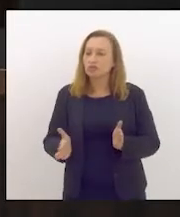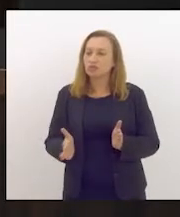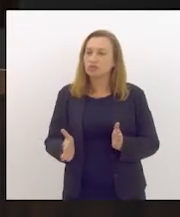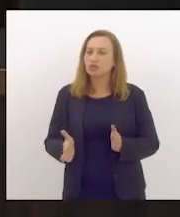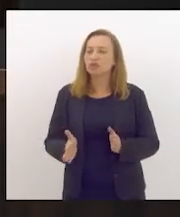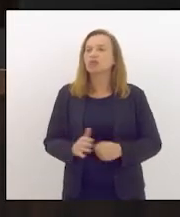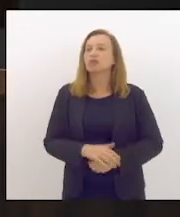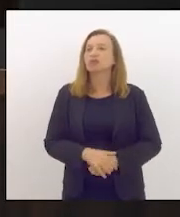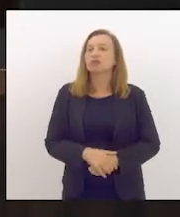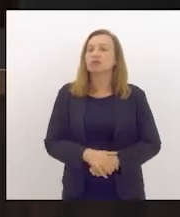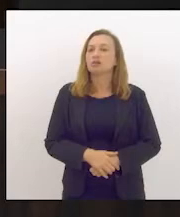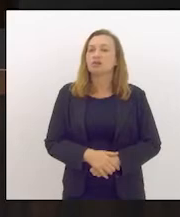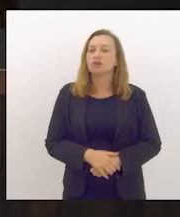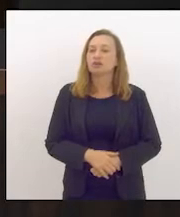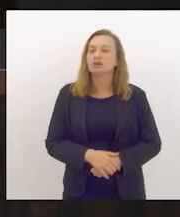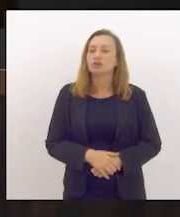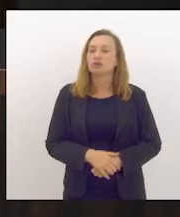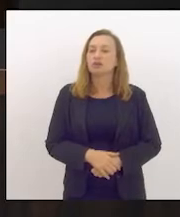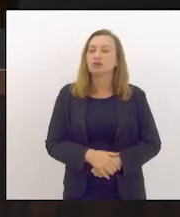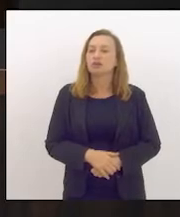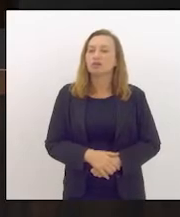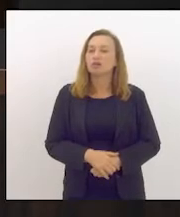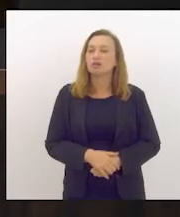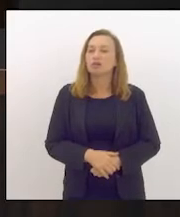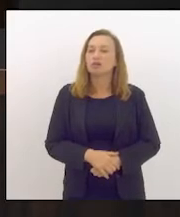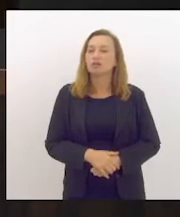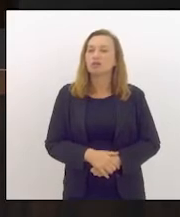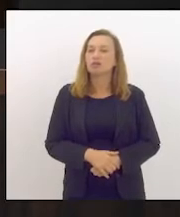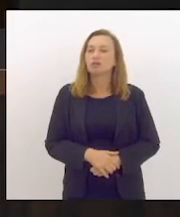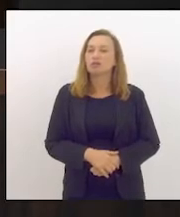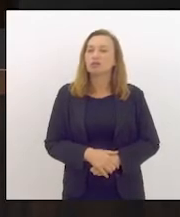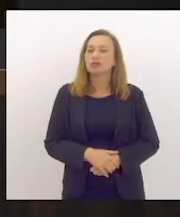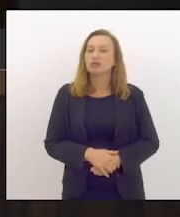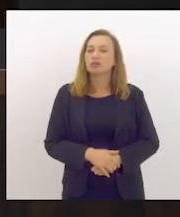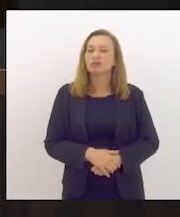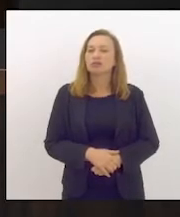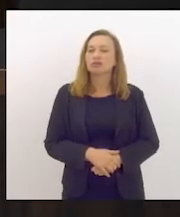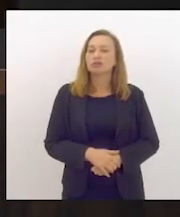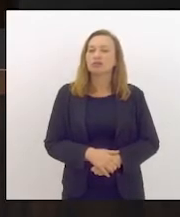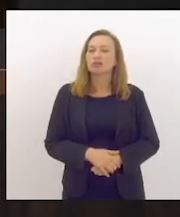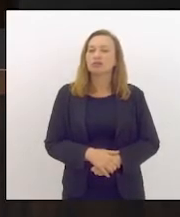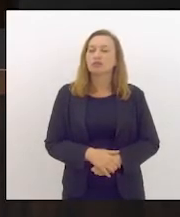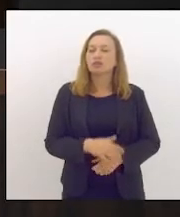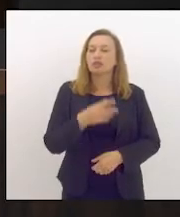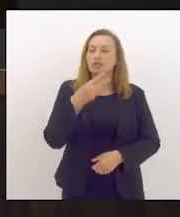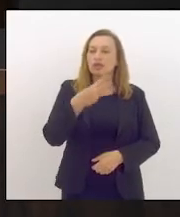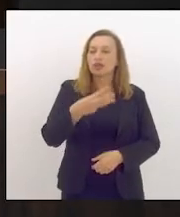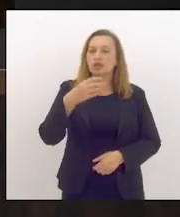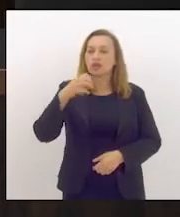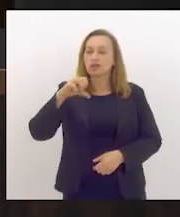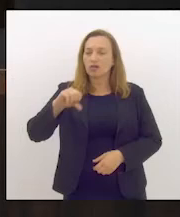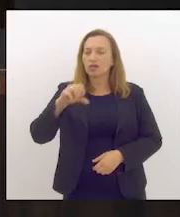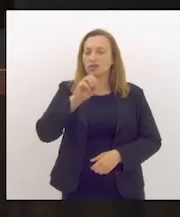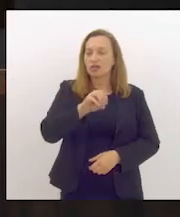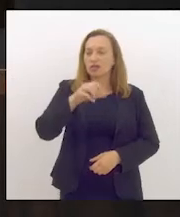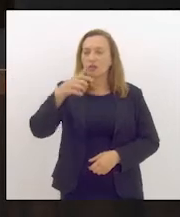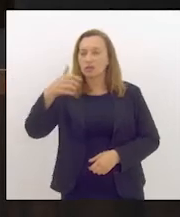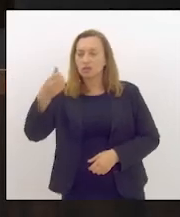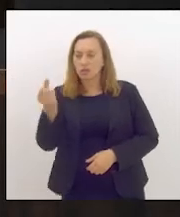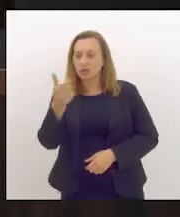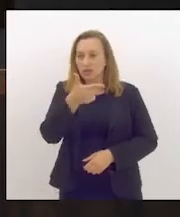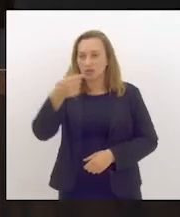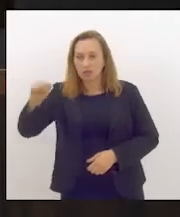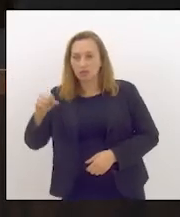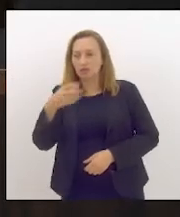a inclusão na ordem do dia requerem que usa norte do dia dos seguintes projetos projeto de lei 3906 de 18